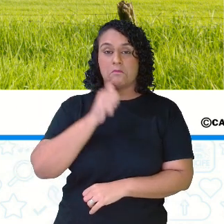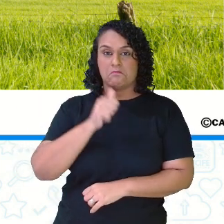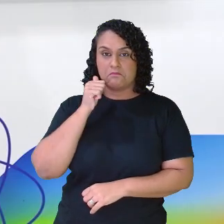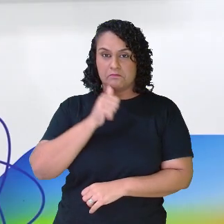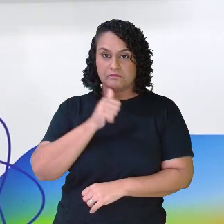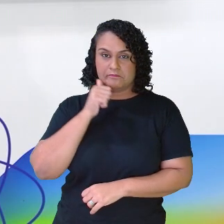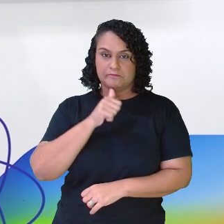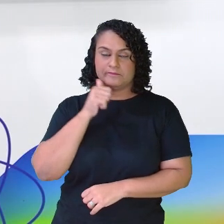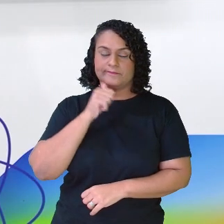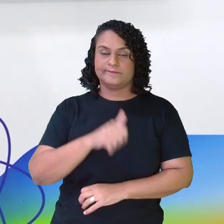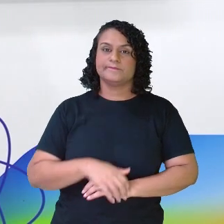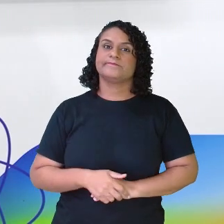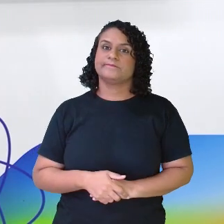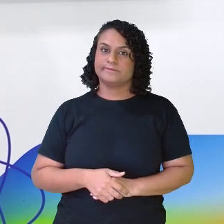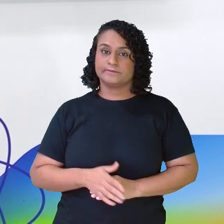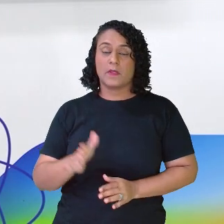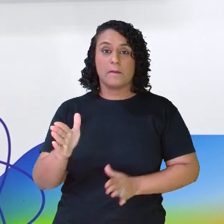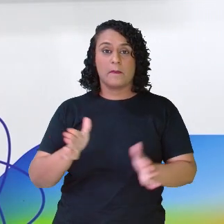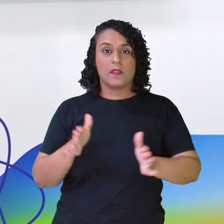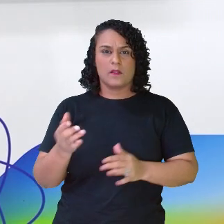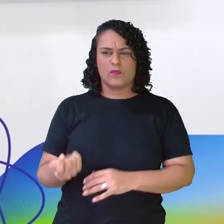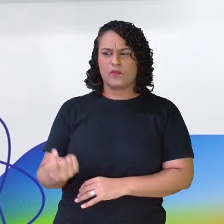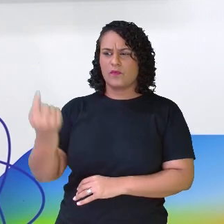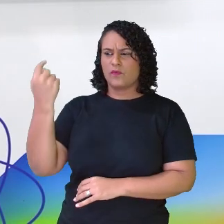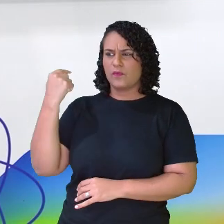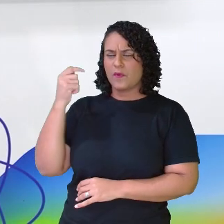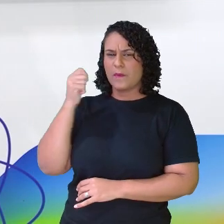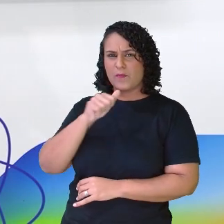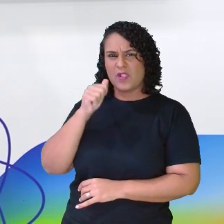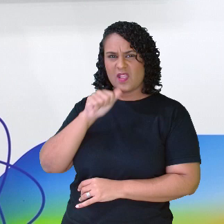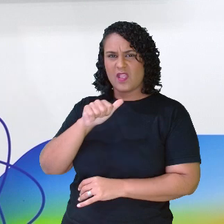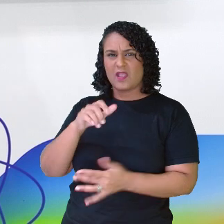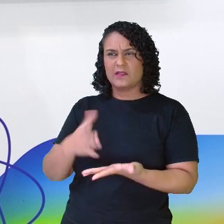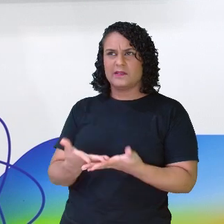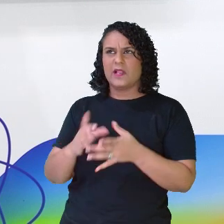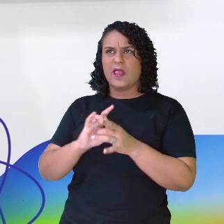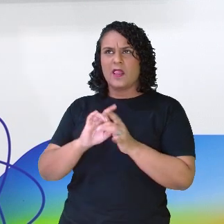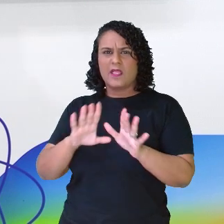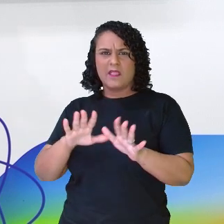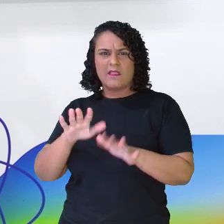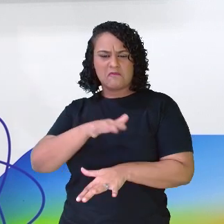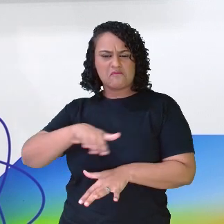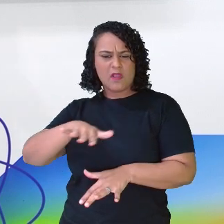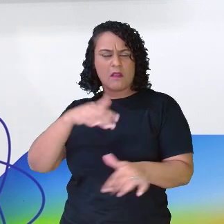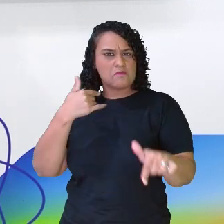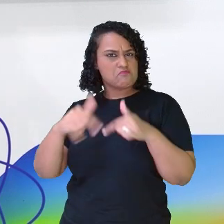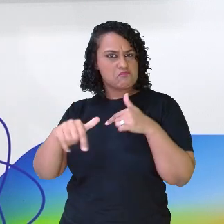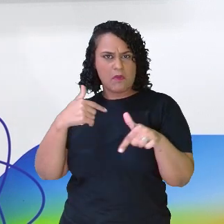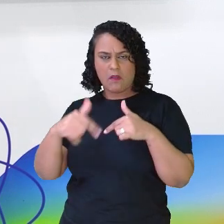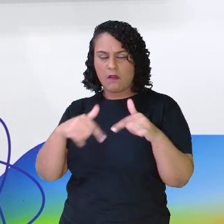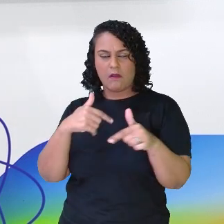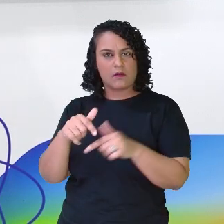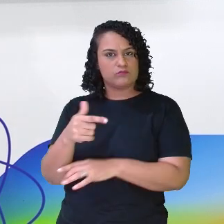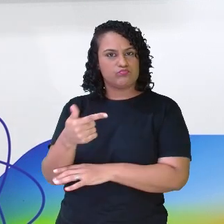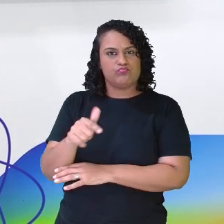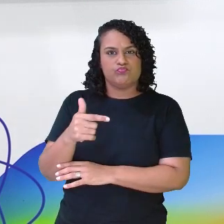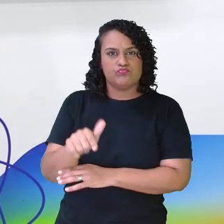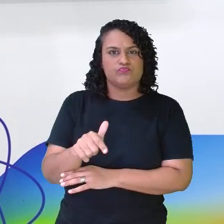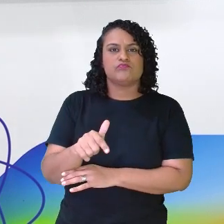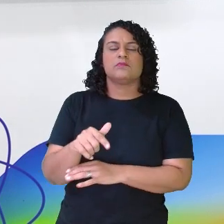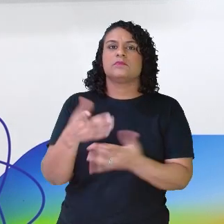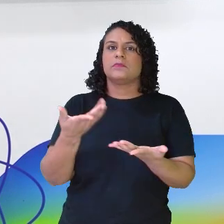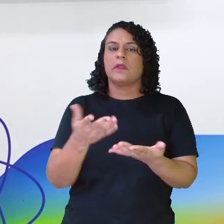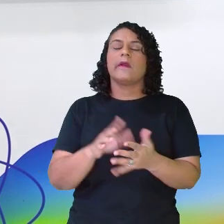mulher. Nesse período, a mulher não tinha muito espaço no trabalho, não tinha muito espaço na sociedade,